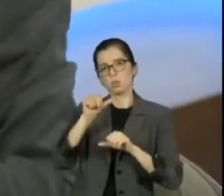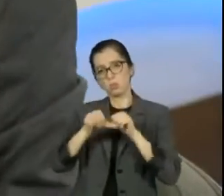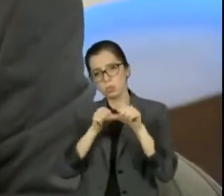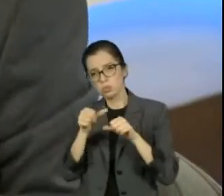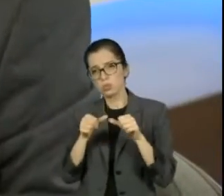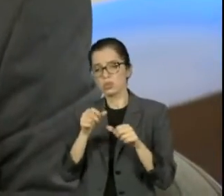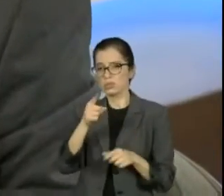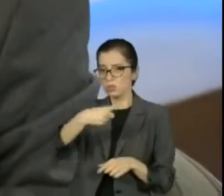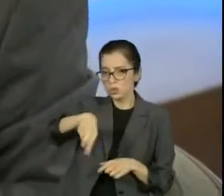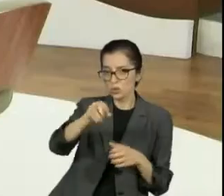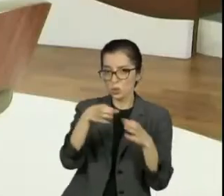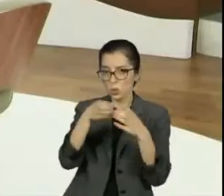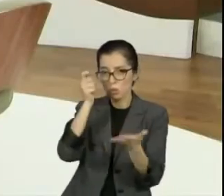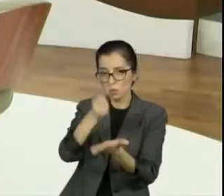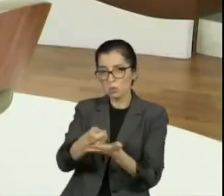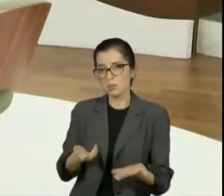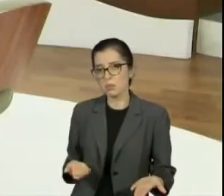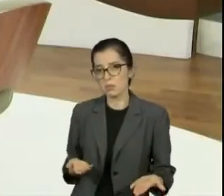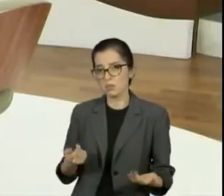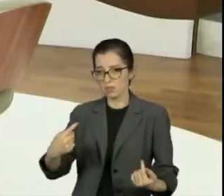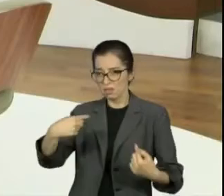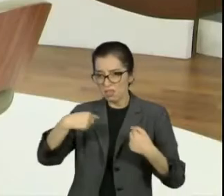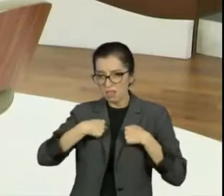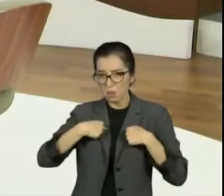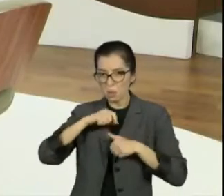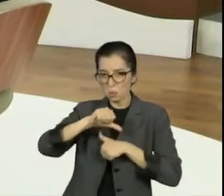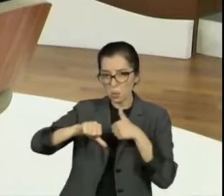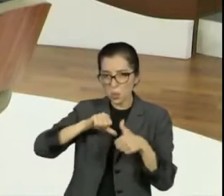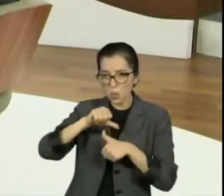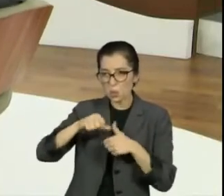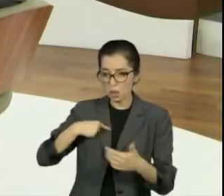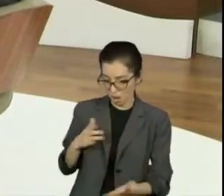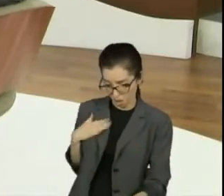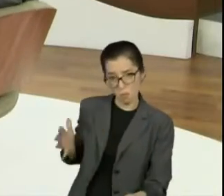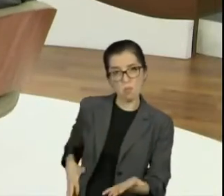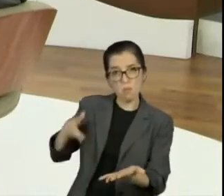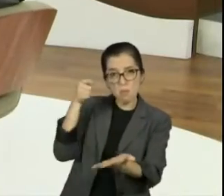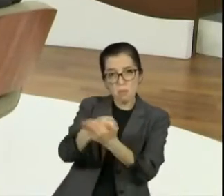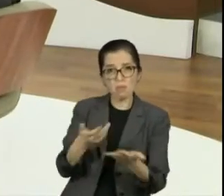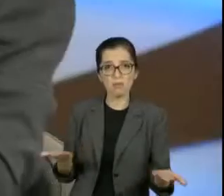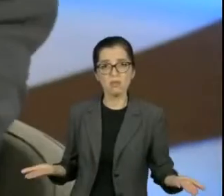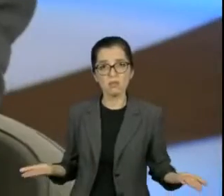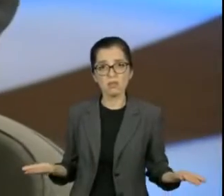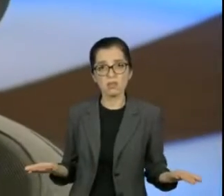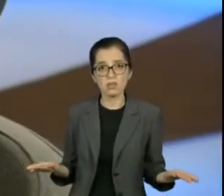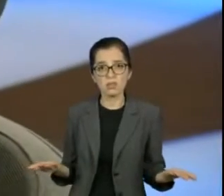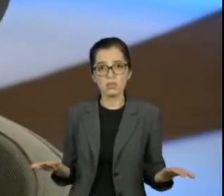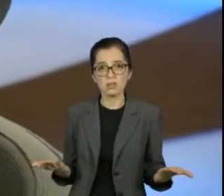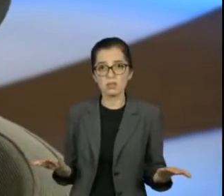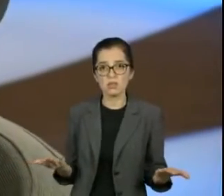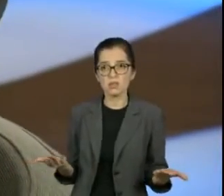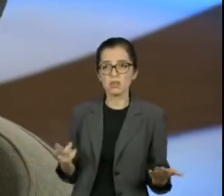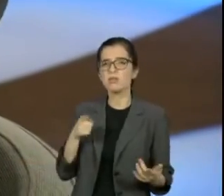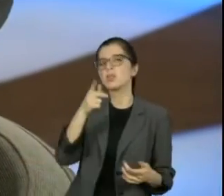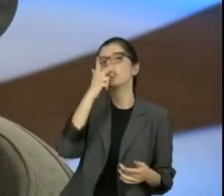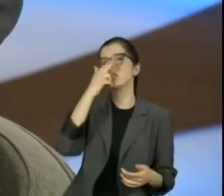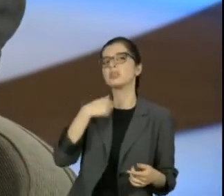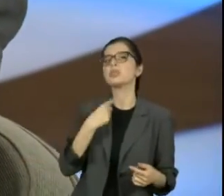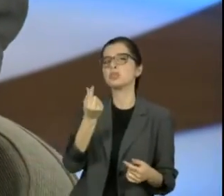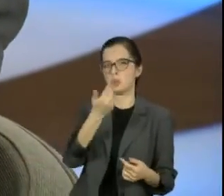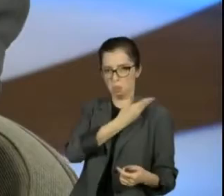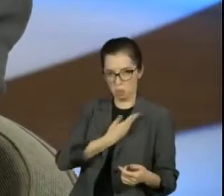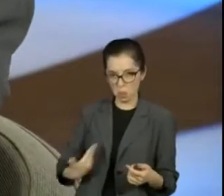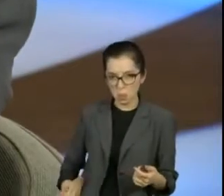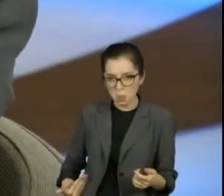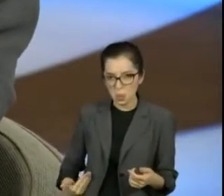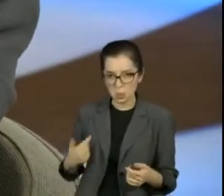sem demagogia. Mas o senhor acha que a verba pública é bem gasta em campanha? Uai, se você não pode pegar de ninguém, se não tiver